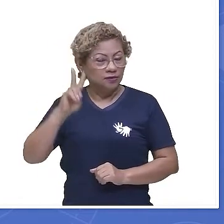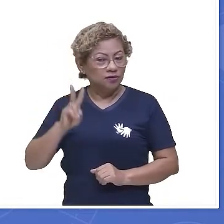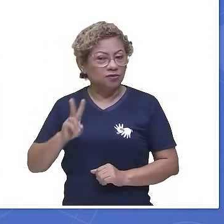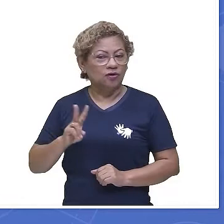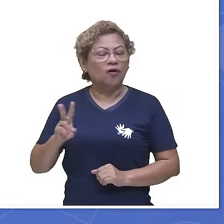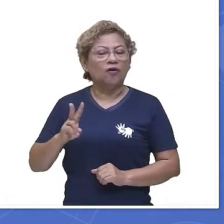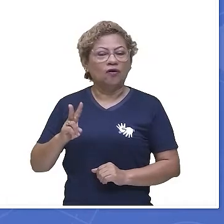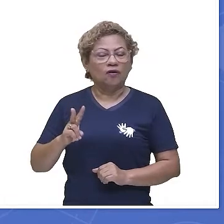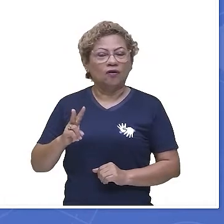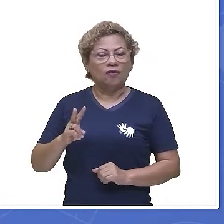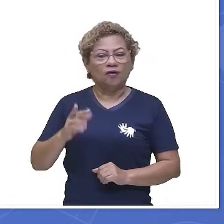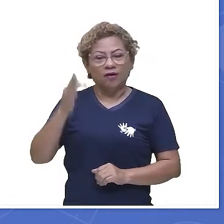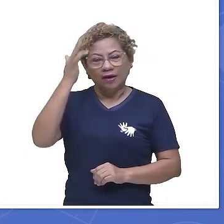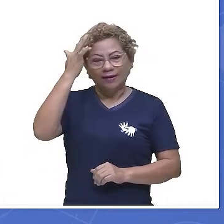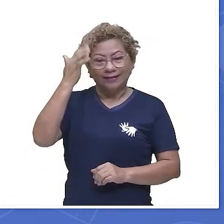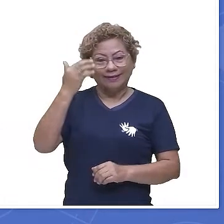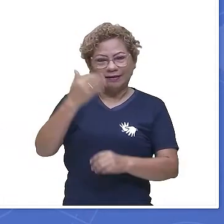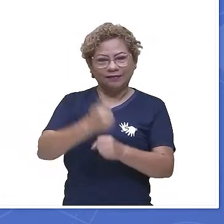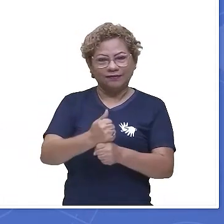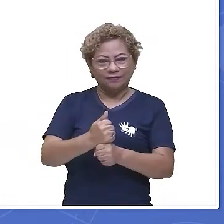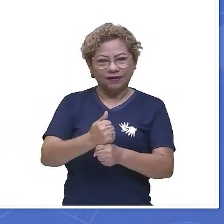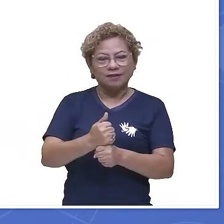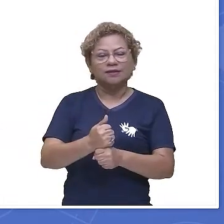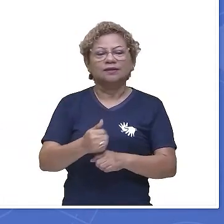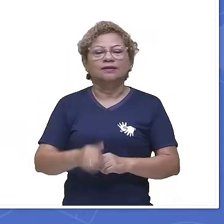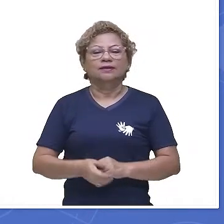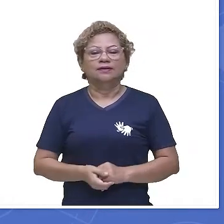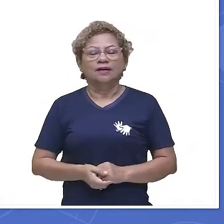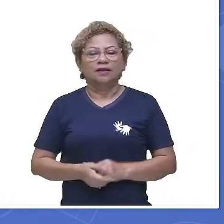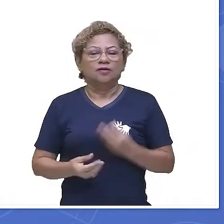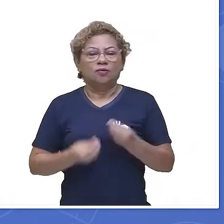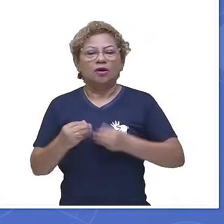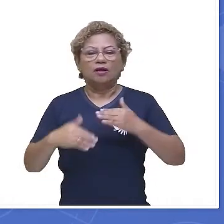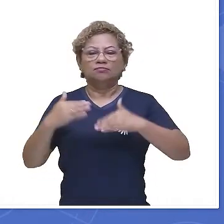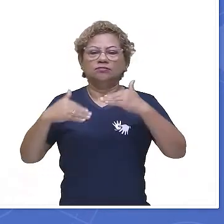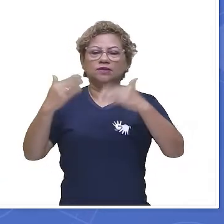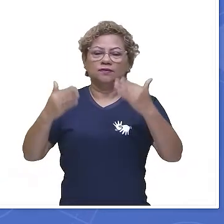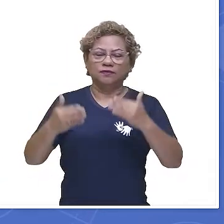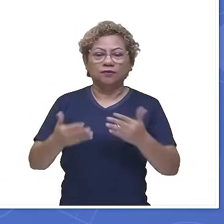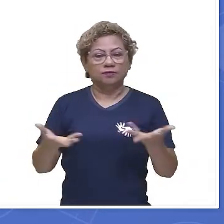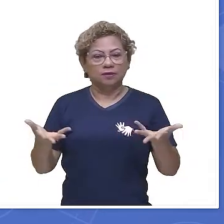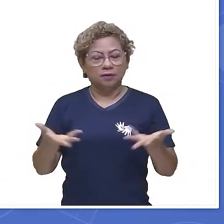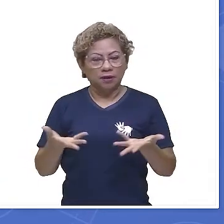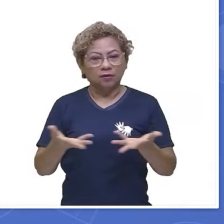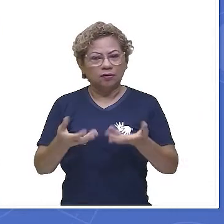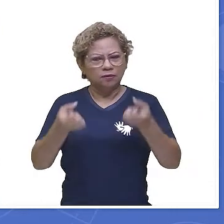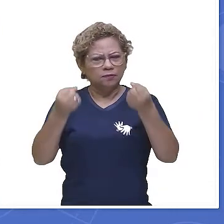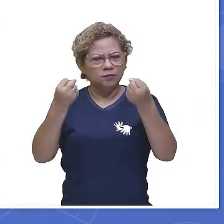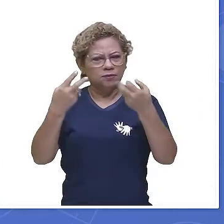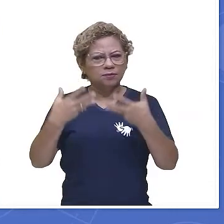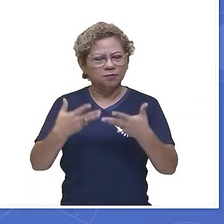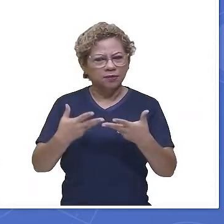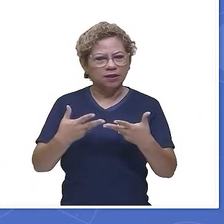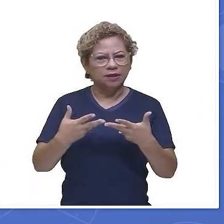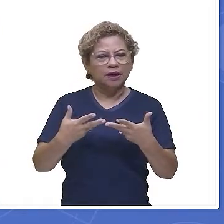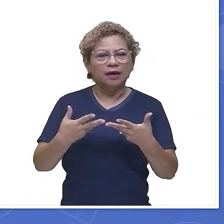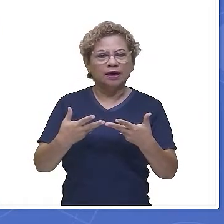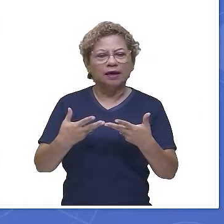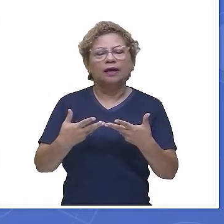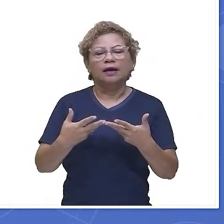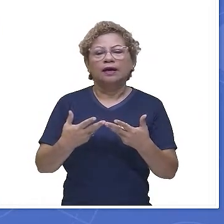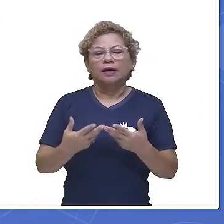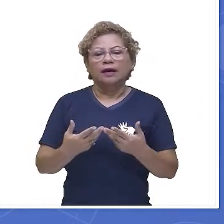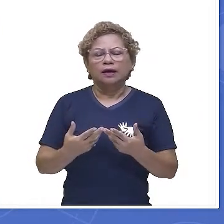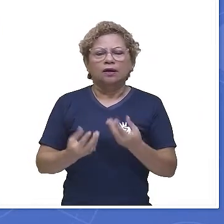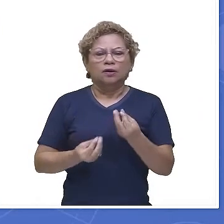vídeo introdutório para você, um pouco da história da física e o seu desenvolvimento. E agora vamos falar dessa disciplina propriamente dita.